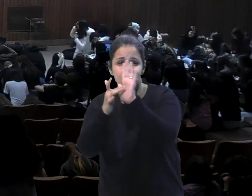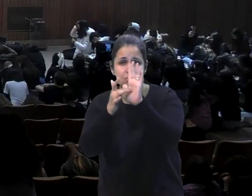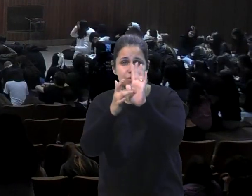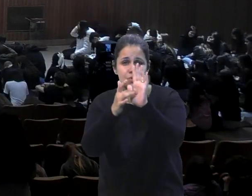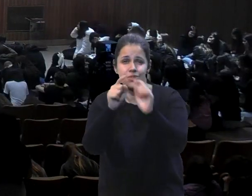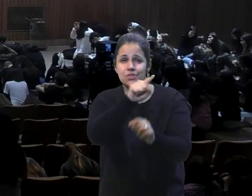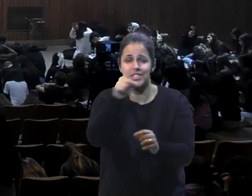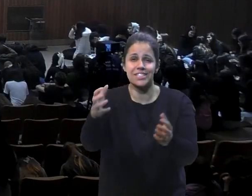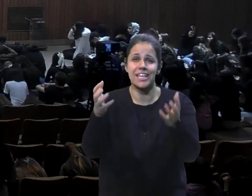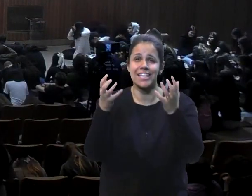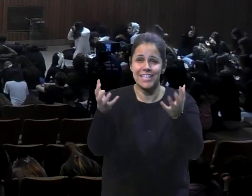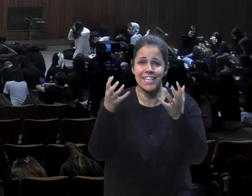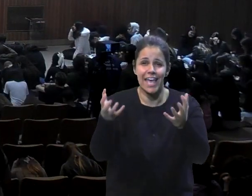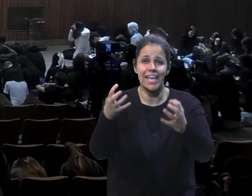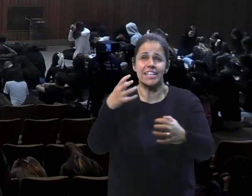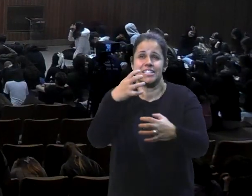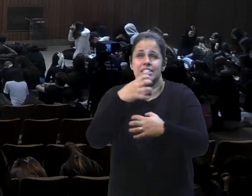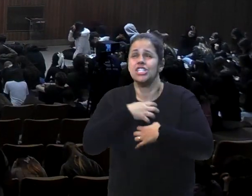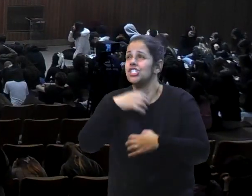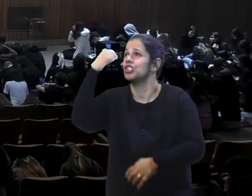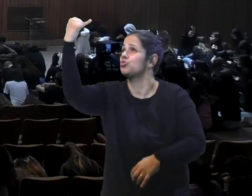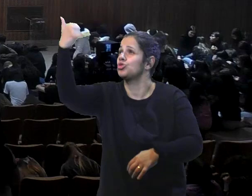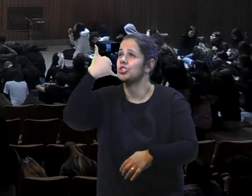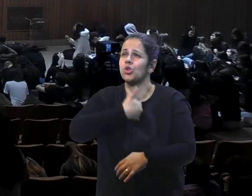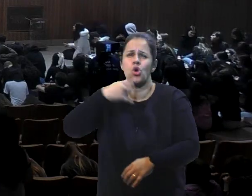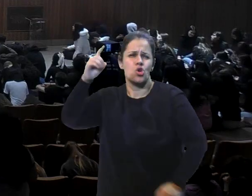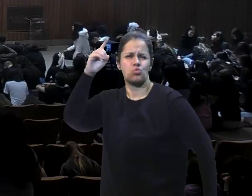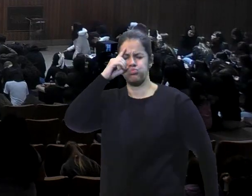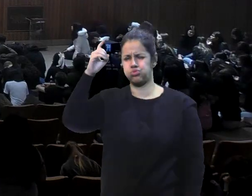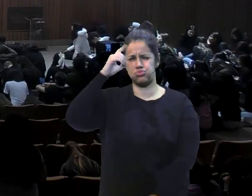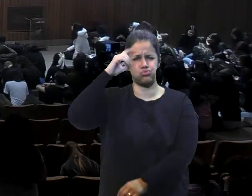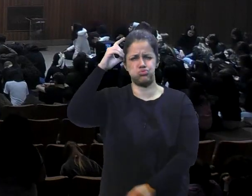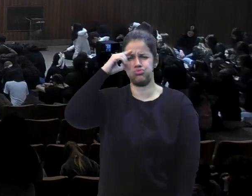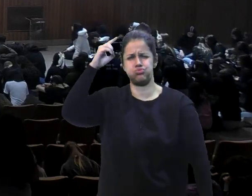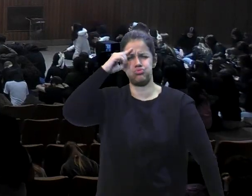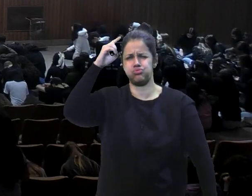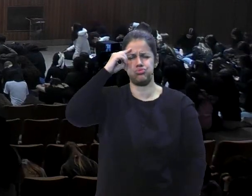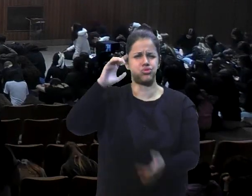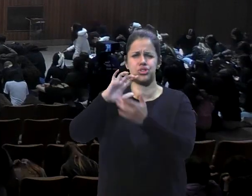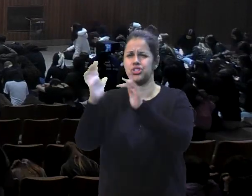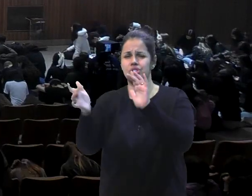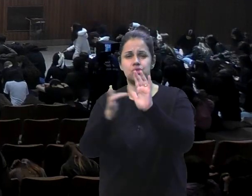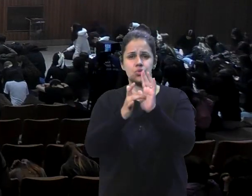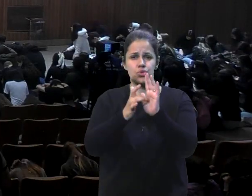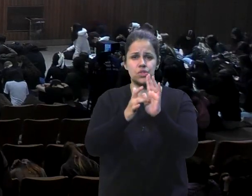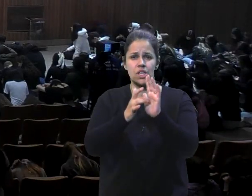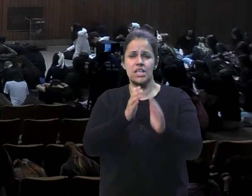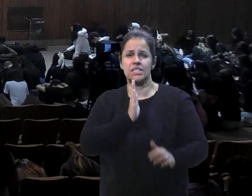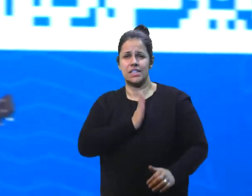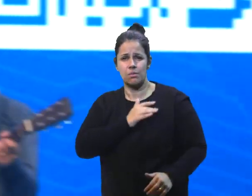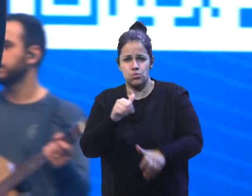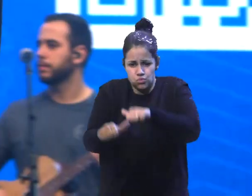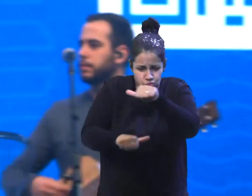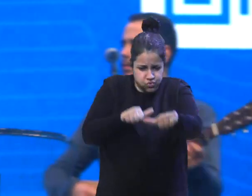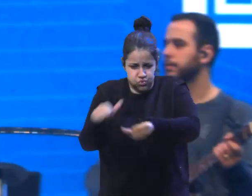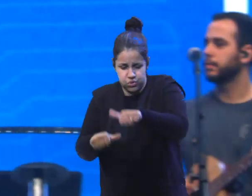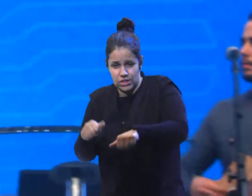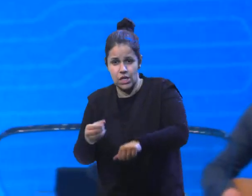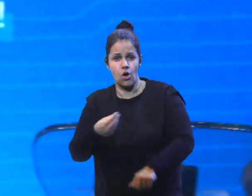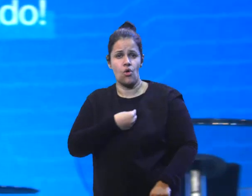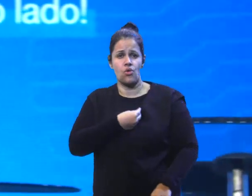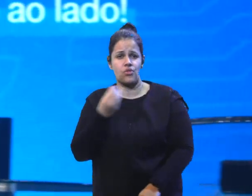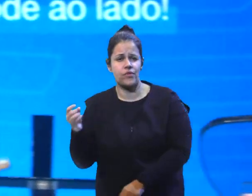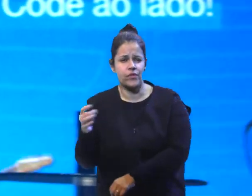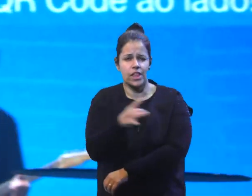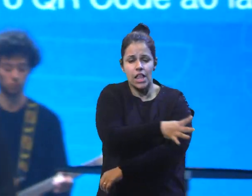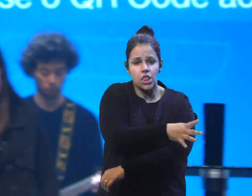falar com Ele todos os dias, se essa é uma vontade que está dando dentro do teu coração, de não viver mais do mesmo jeito, de talvez ser